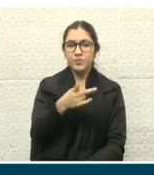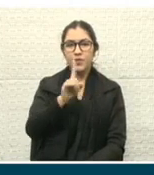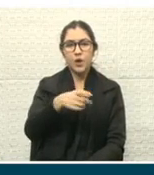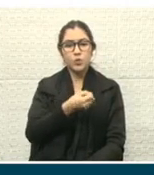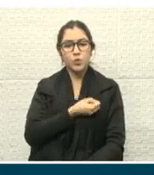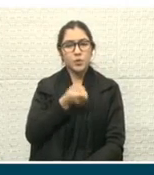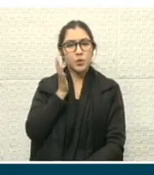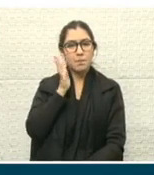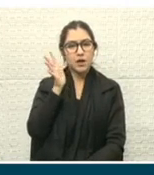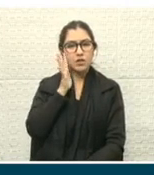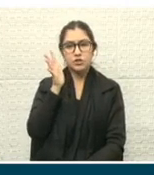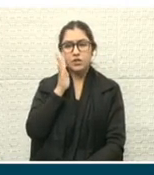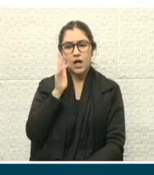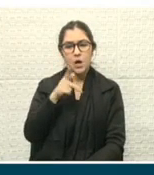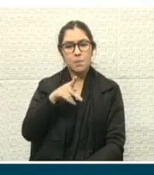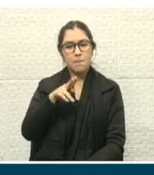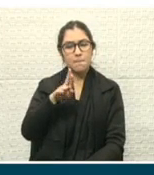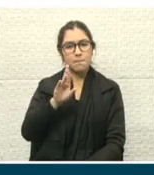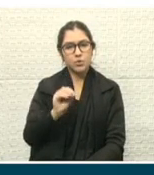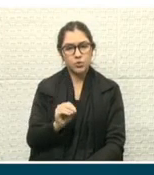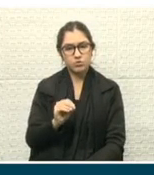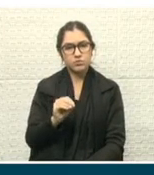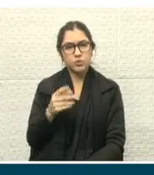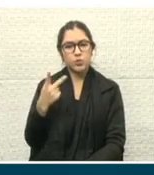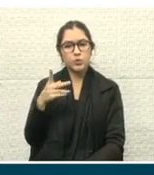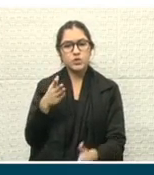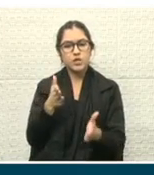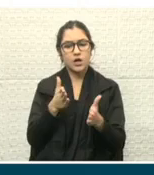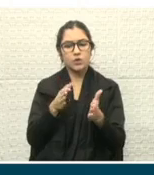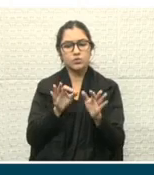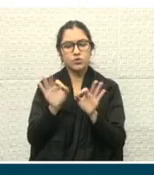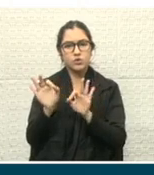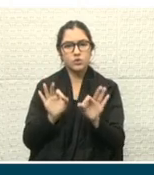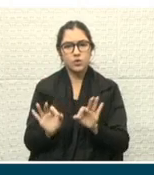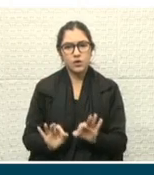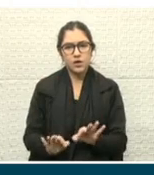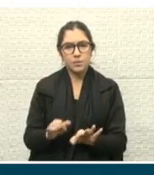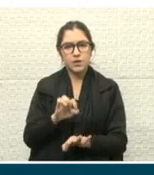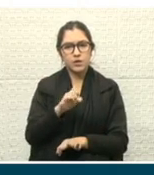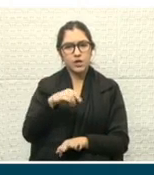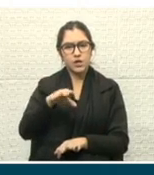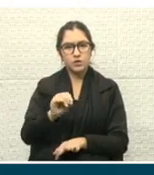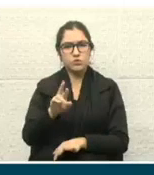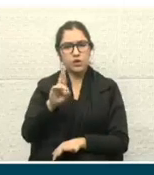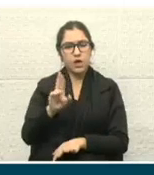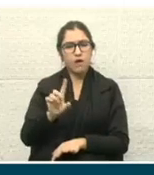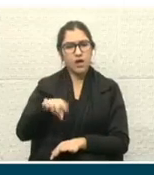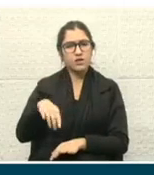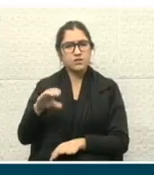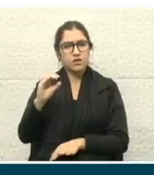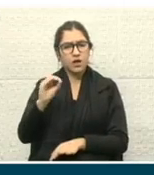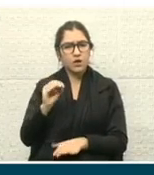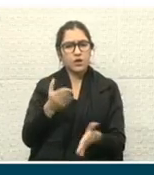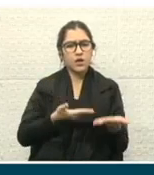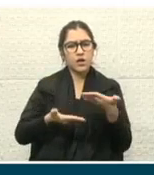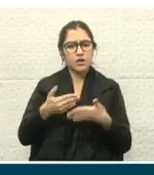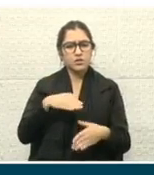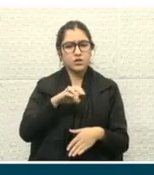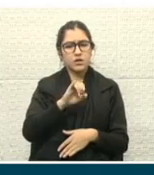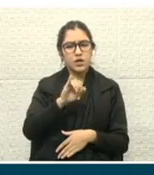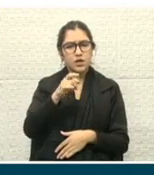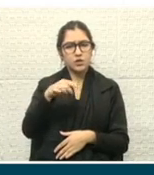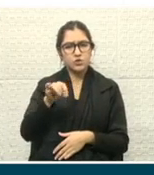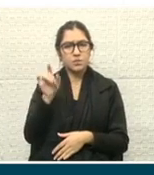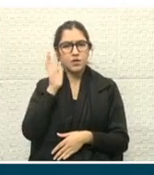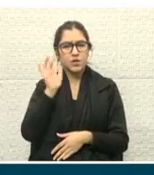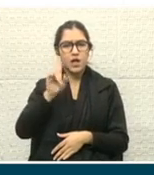número imaginário puro. O seu deslocamento em relação ao eixo real é 0. E em relação ao eixo